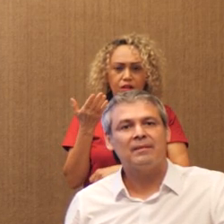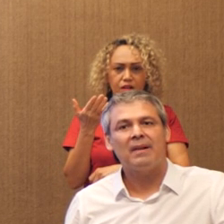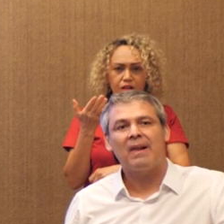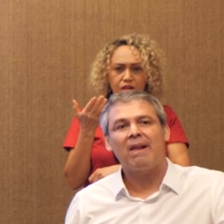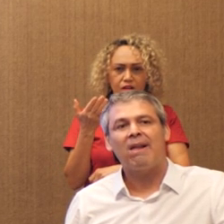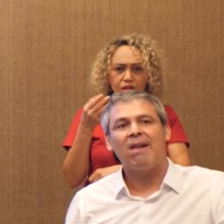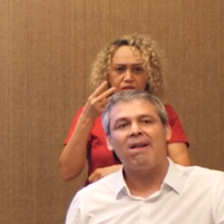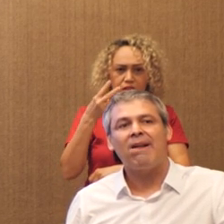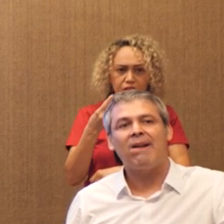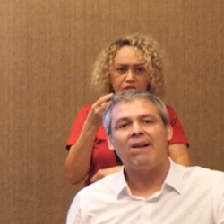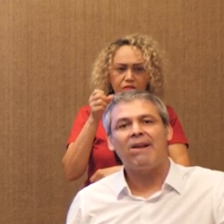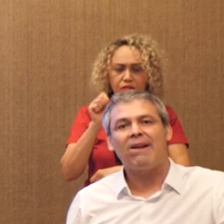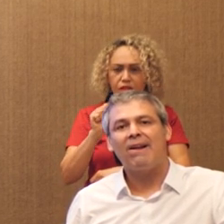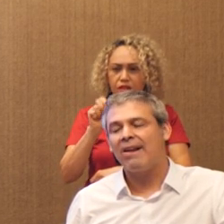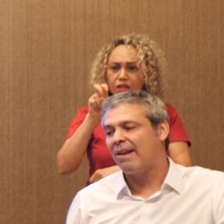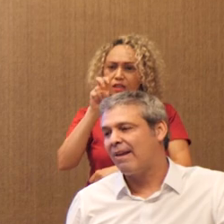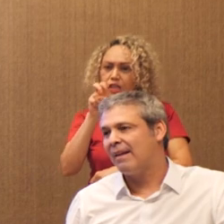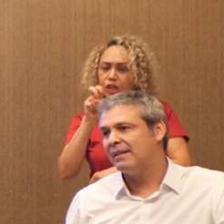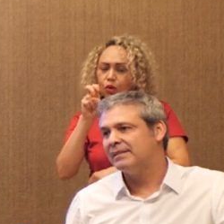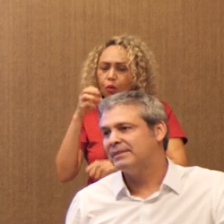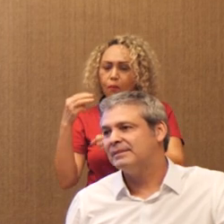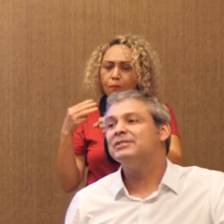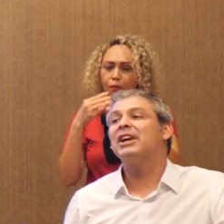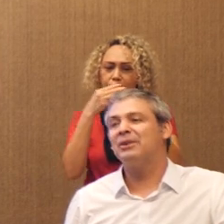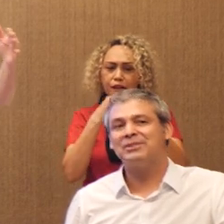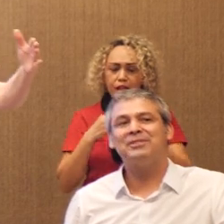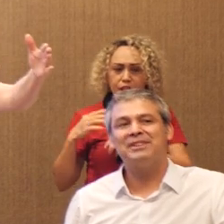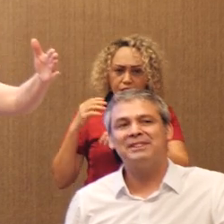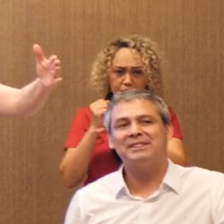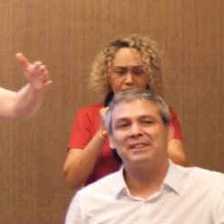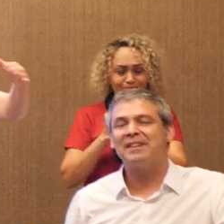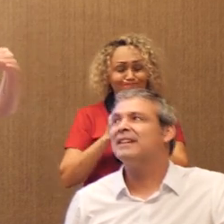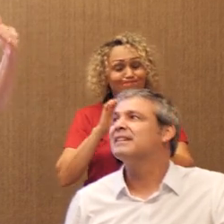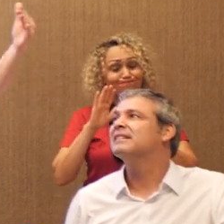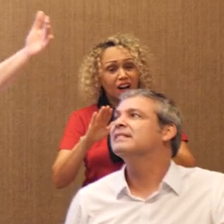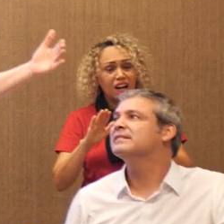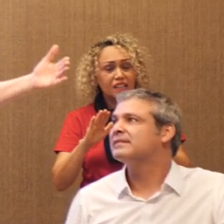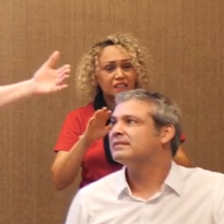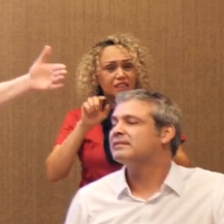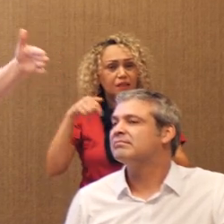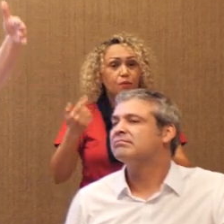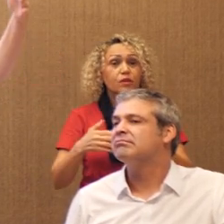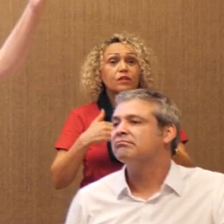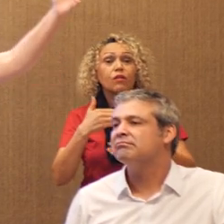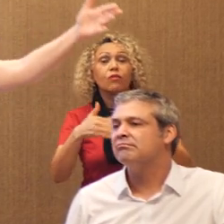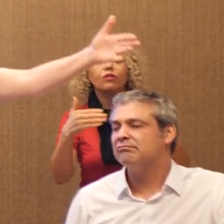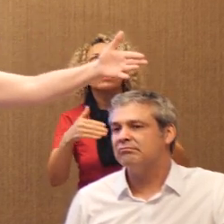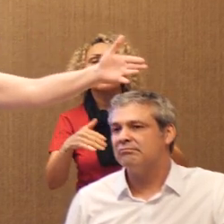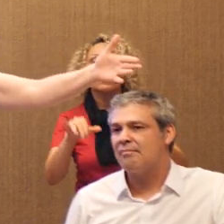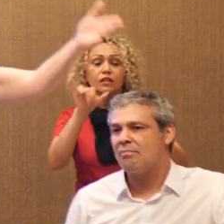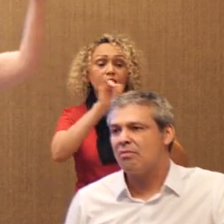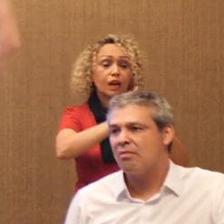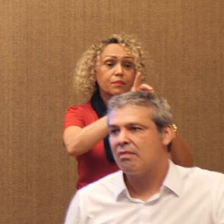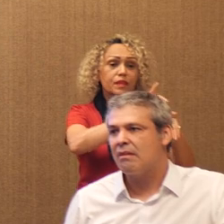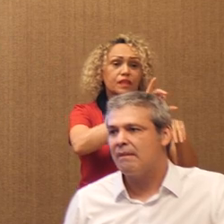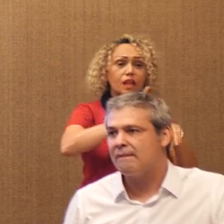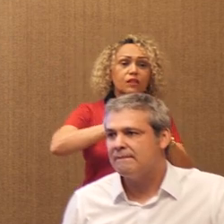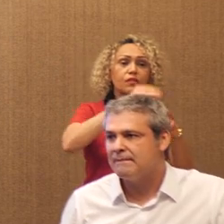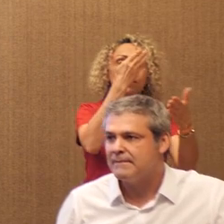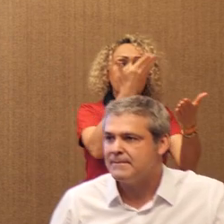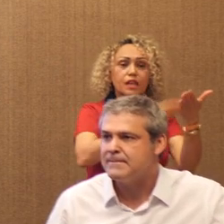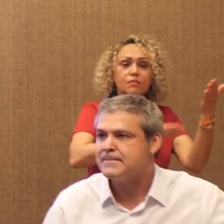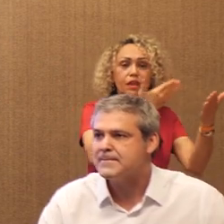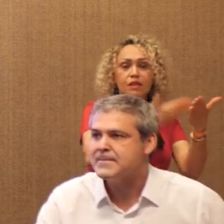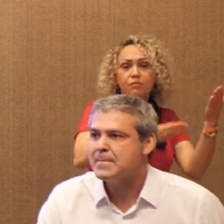PT, houve uma mudança no perfil. Nós começamos a perder capitais e ganhar cidades pequenas,